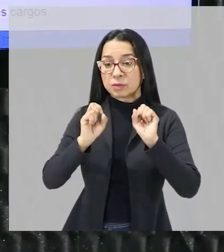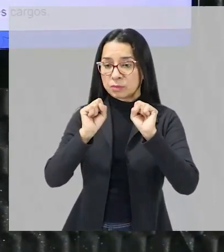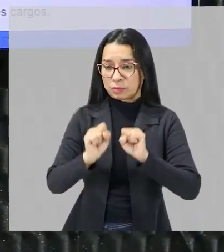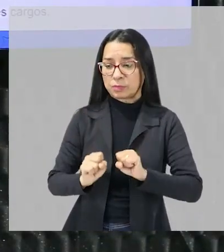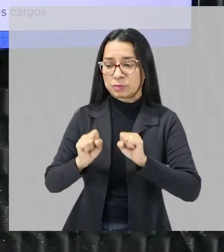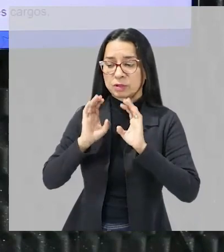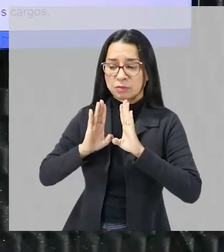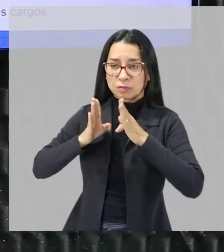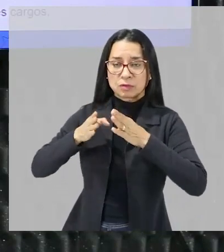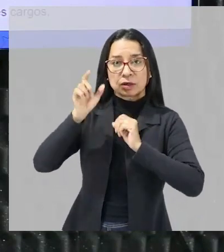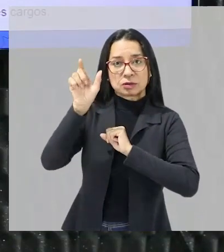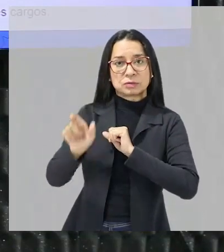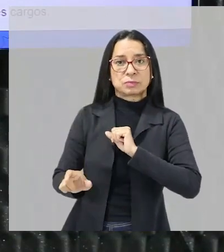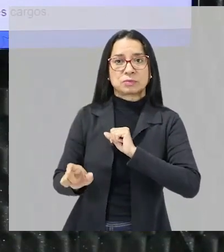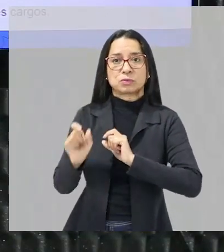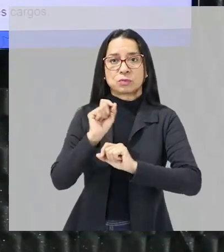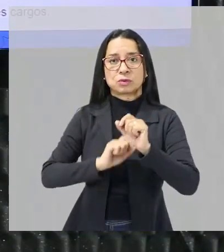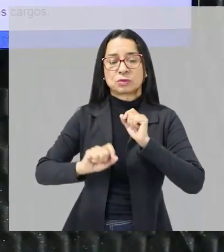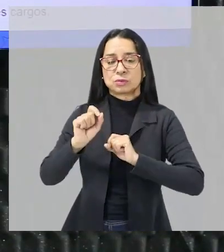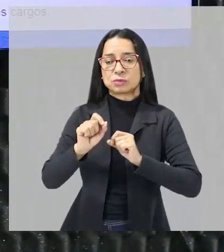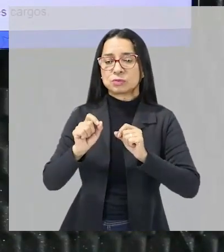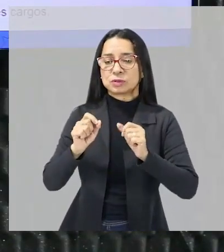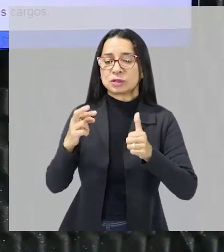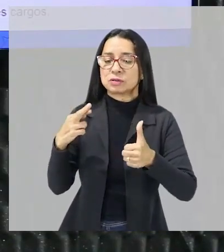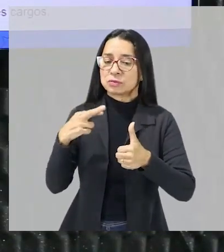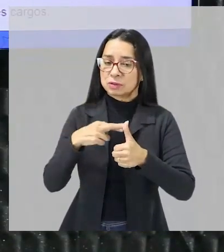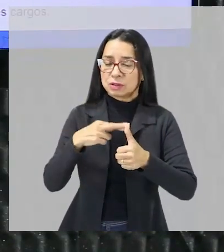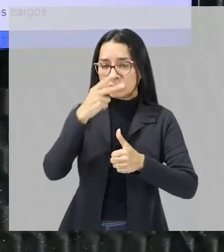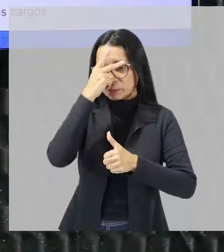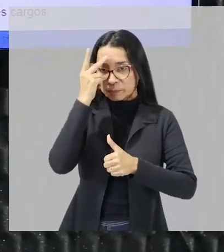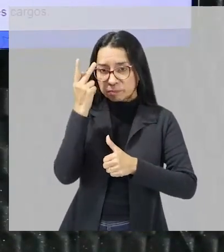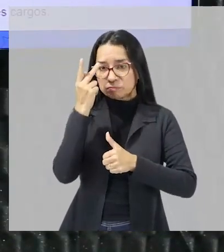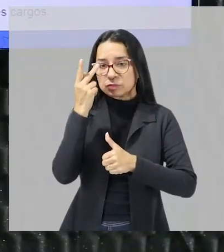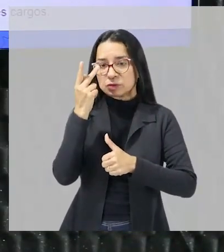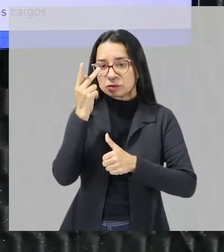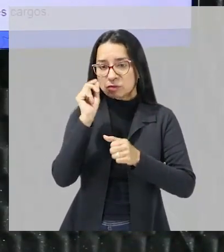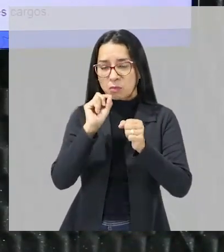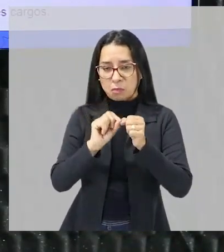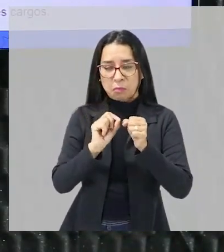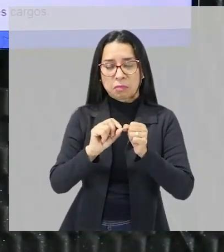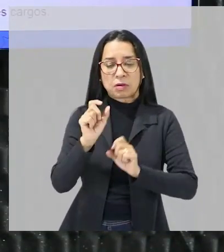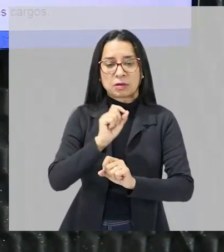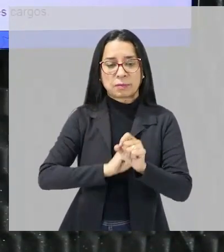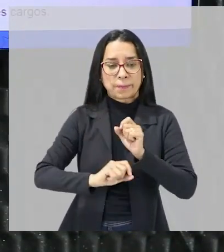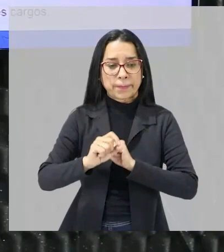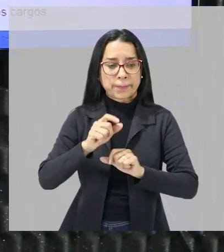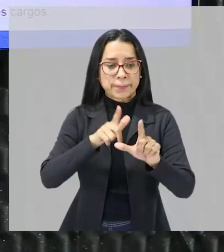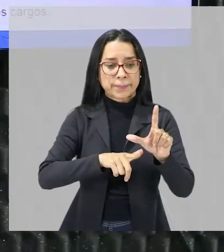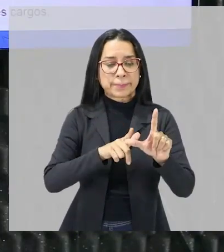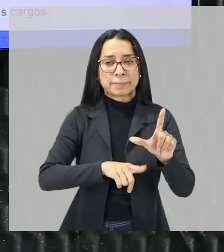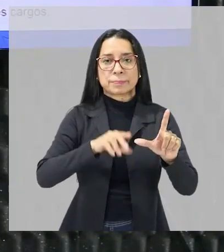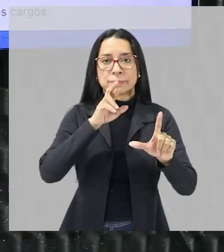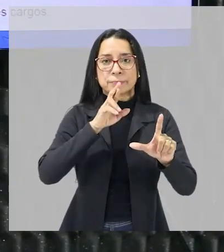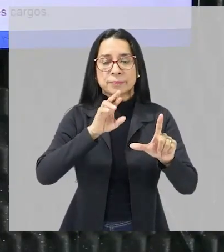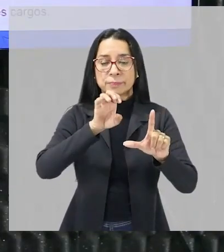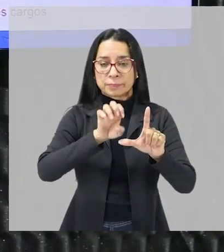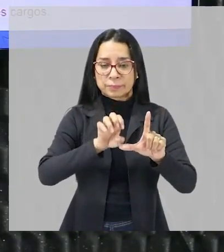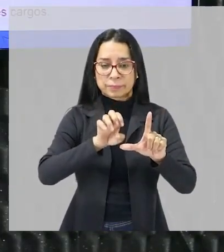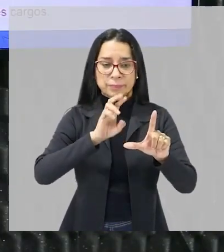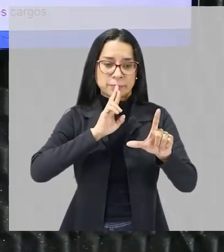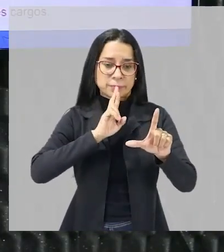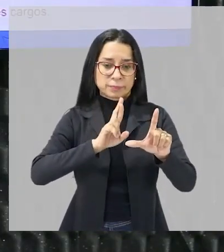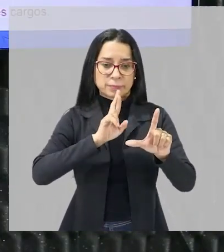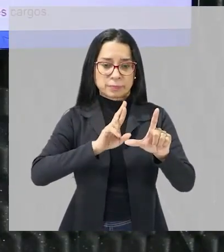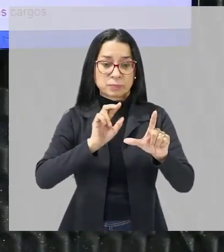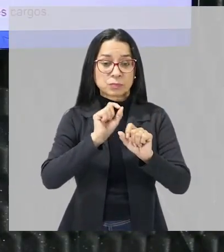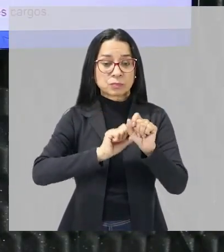no cargo que essa pessoa exerce. Então aí a letra E seria a que responde corretamente ao que foi perguntado. A gente marca a letra